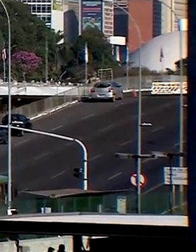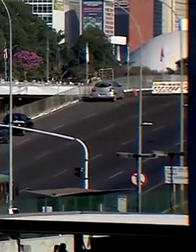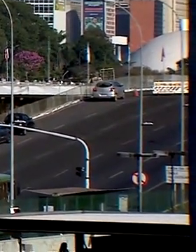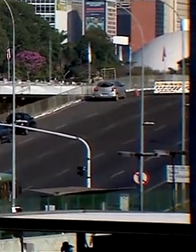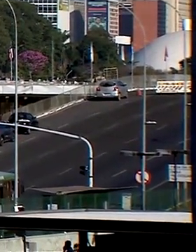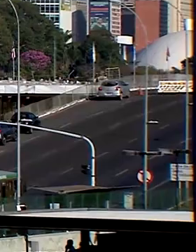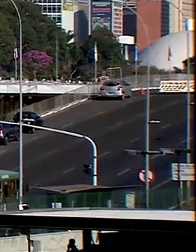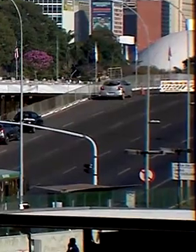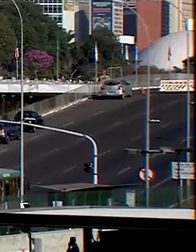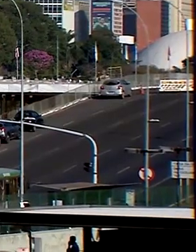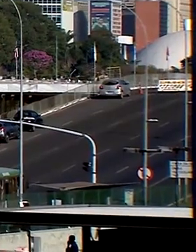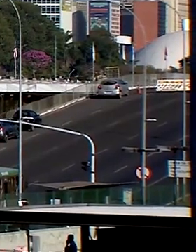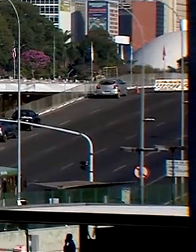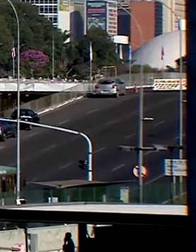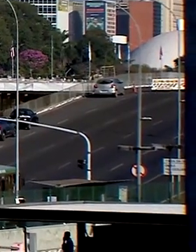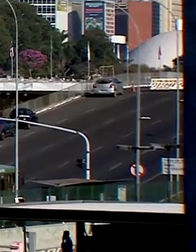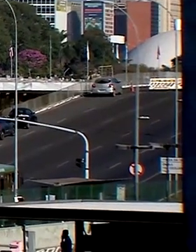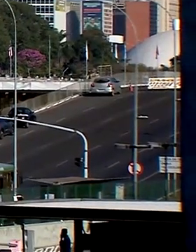Tchau,